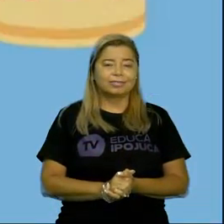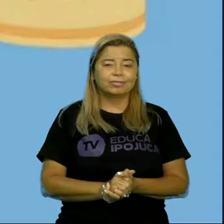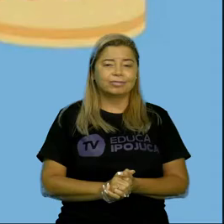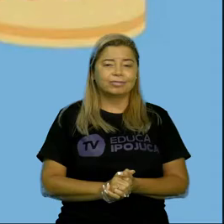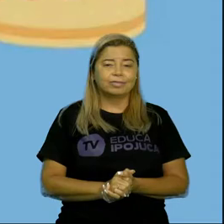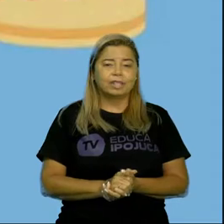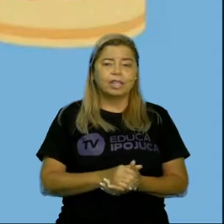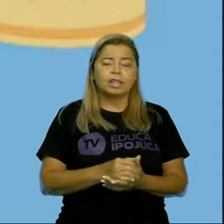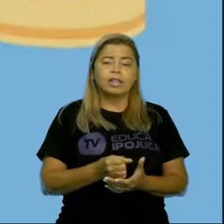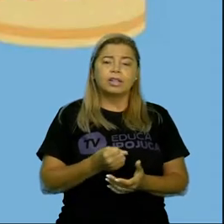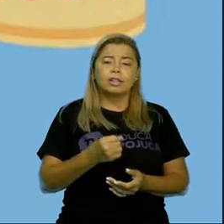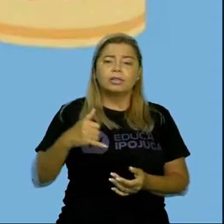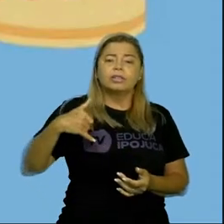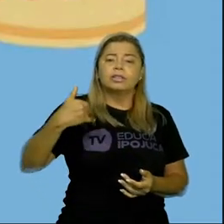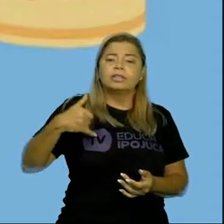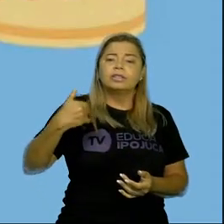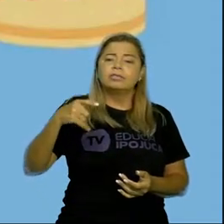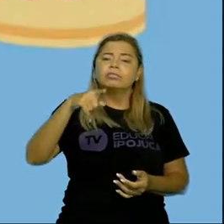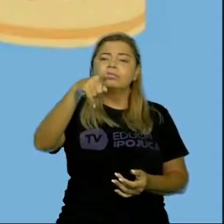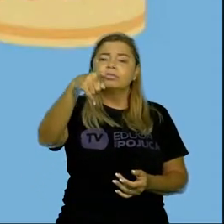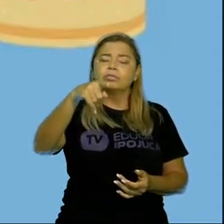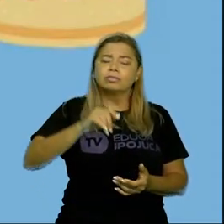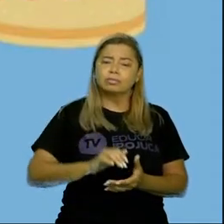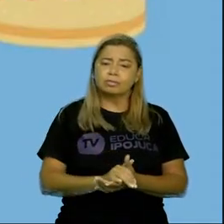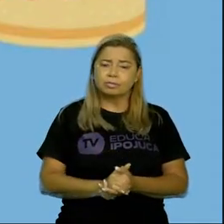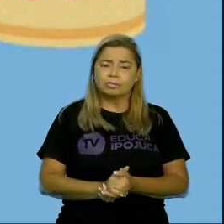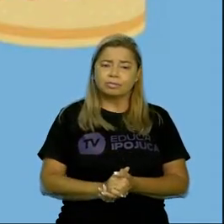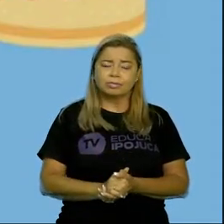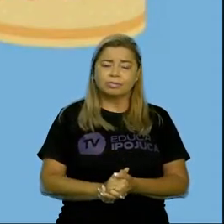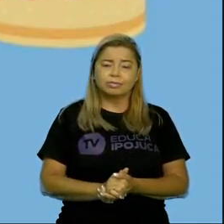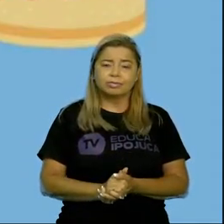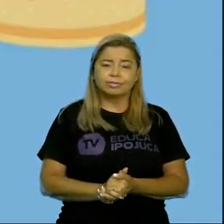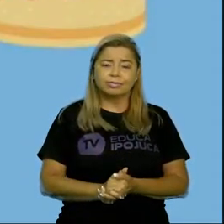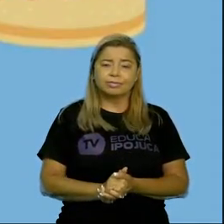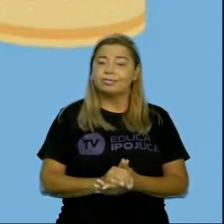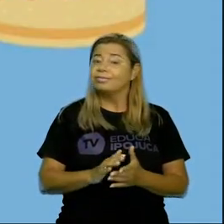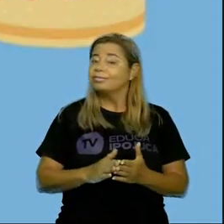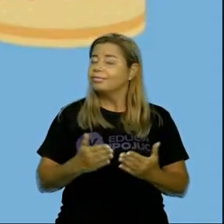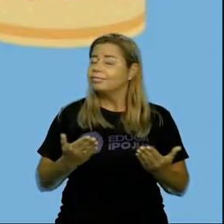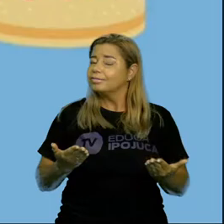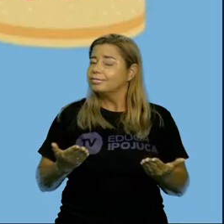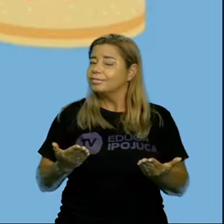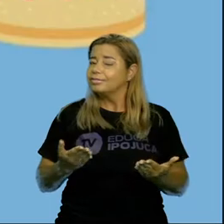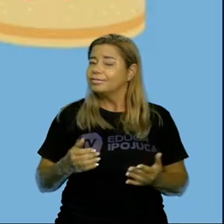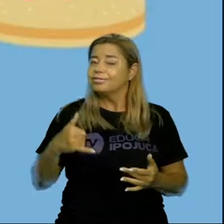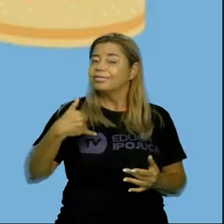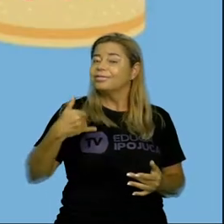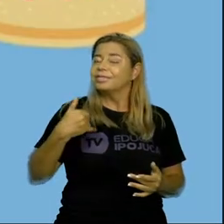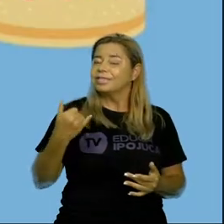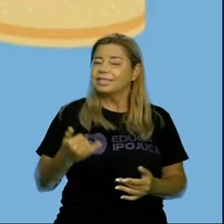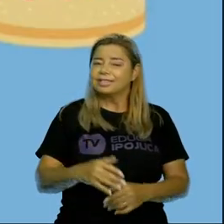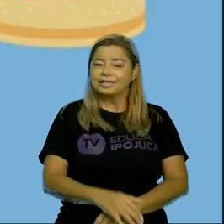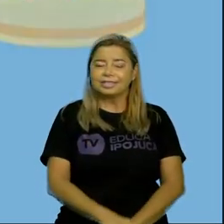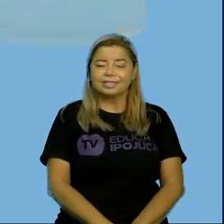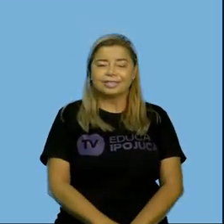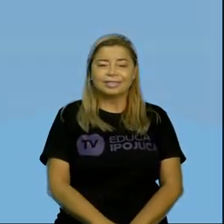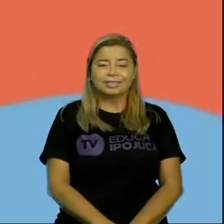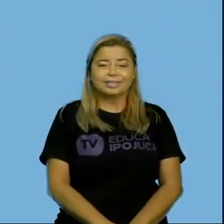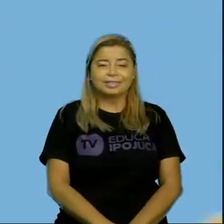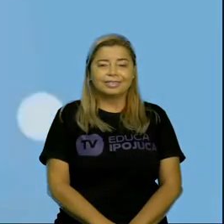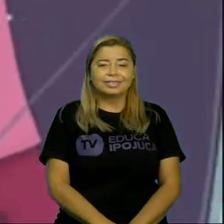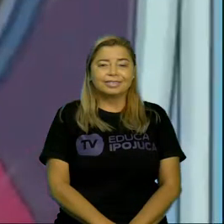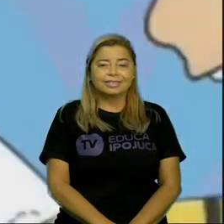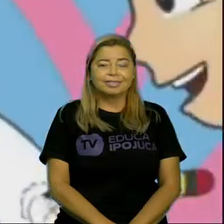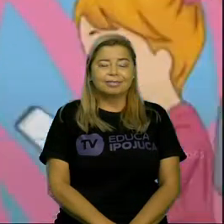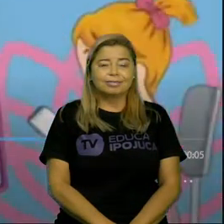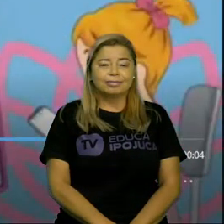Quantos anos você tem? Quantos aninhos vocês têm, meus amores? Olha só.